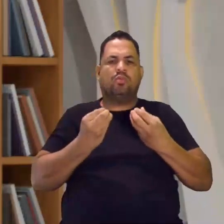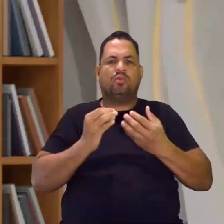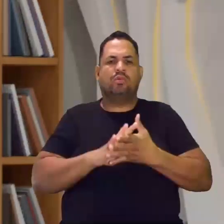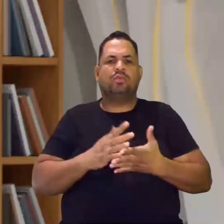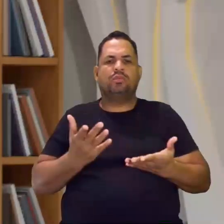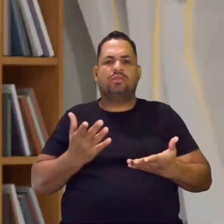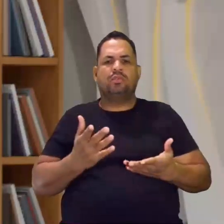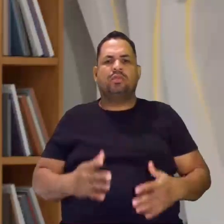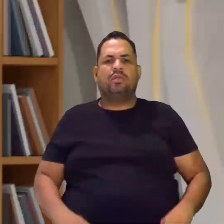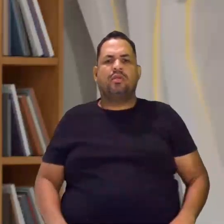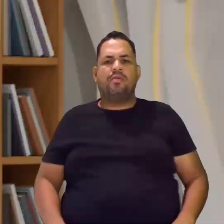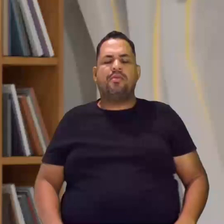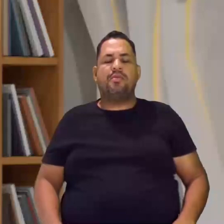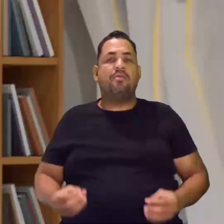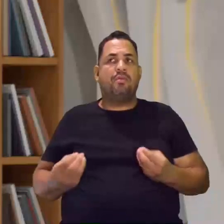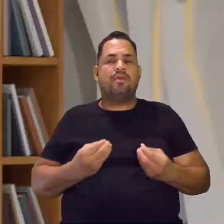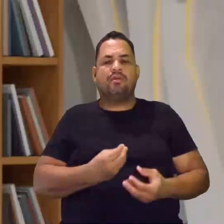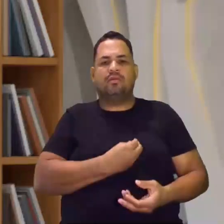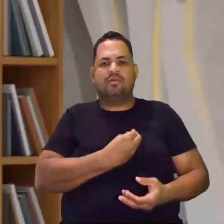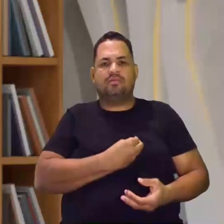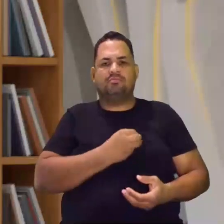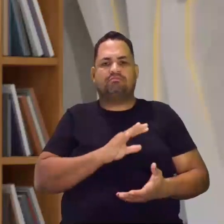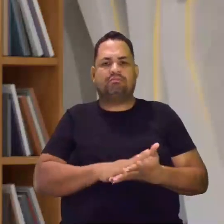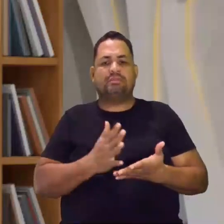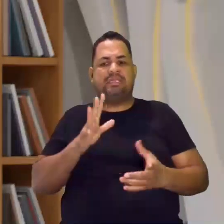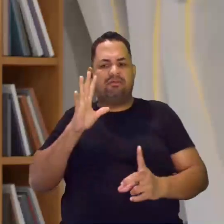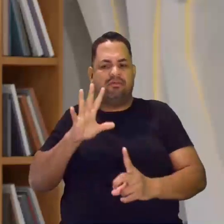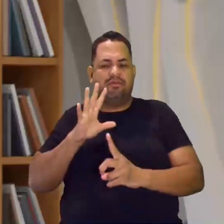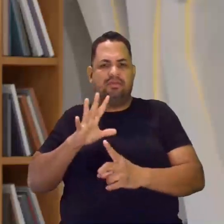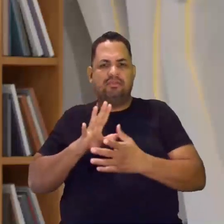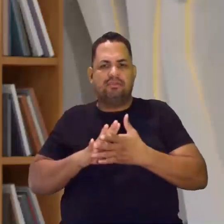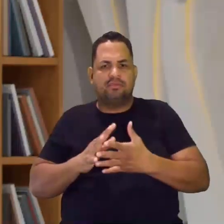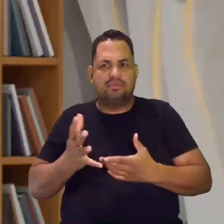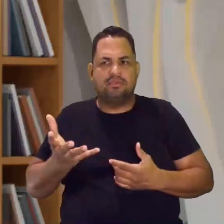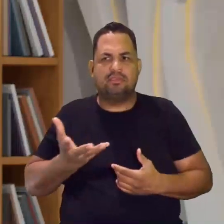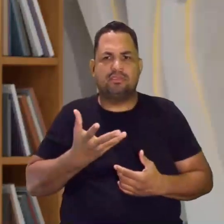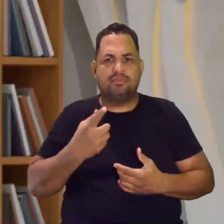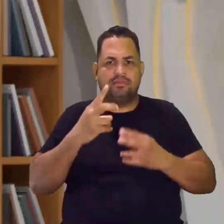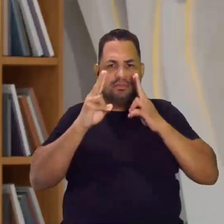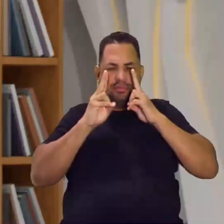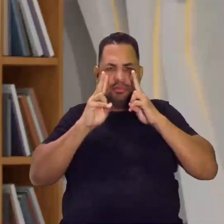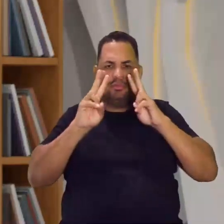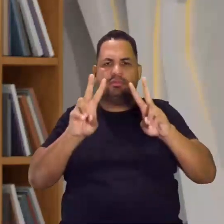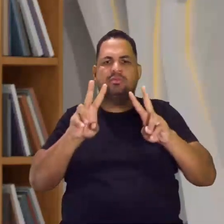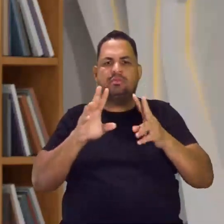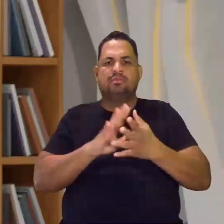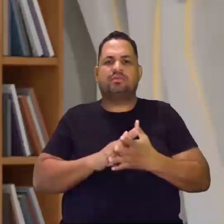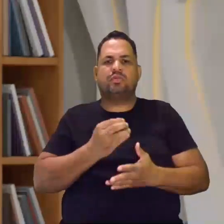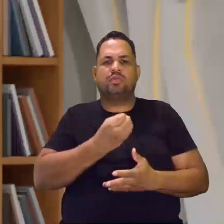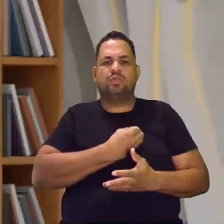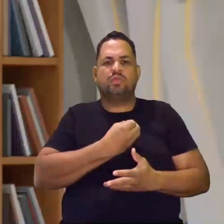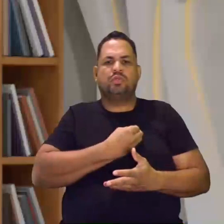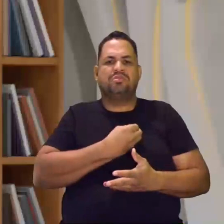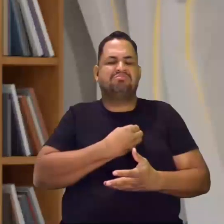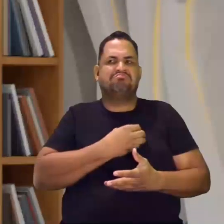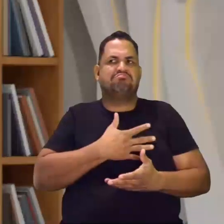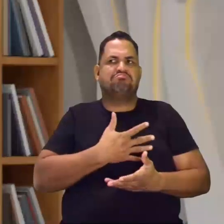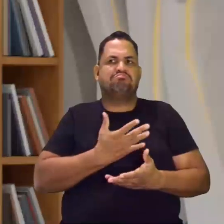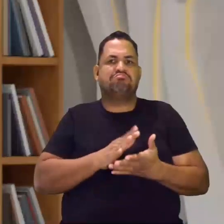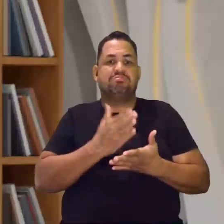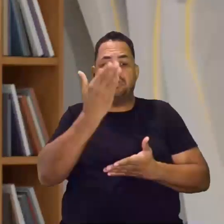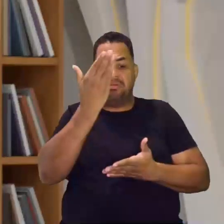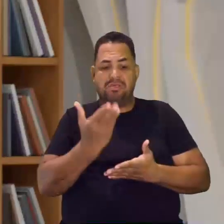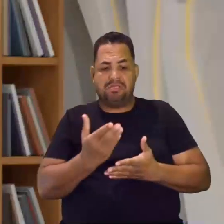viviam, né? E isso tem um impacto hoje, é isso que eu quero que vocês enxerguem. Os dados não nos deixam